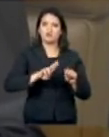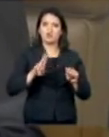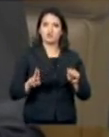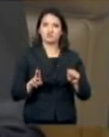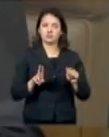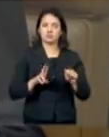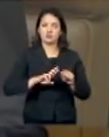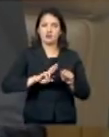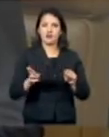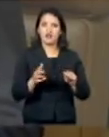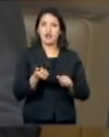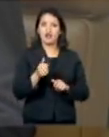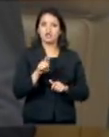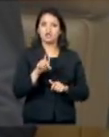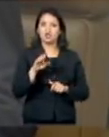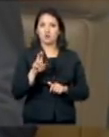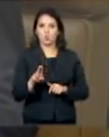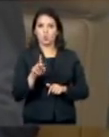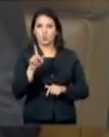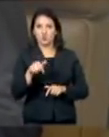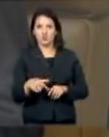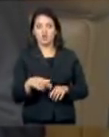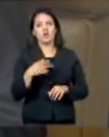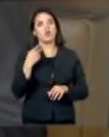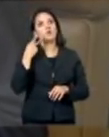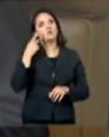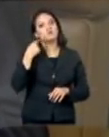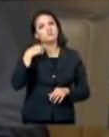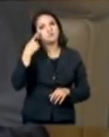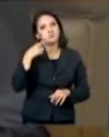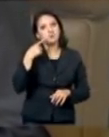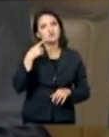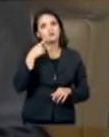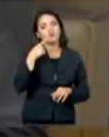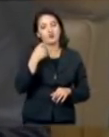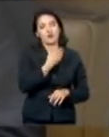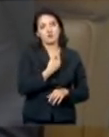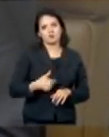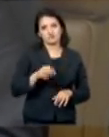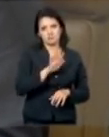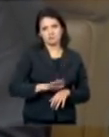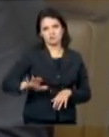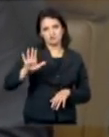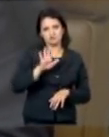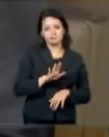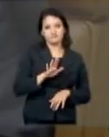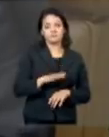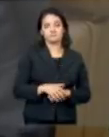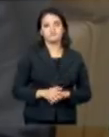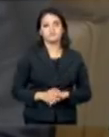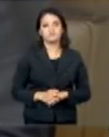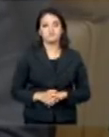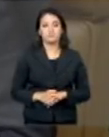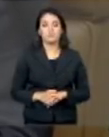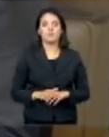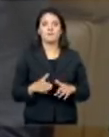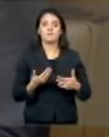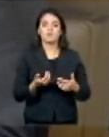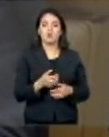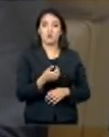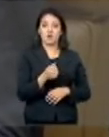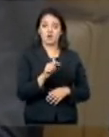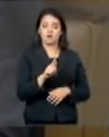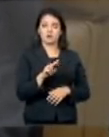mello sentado assistindo no entanto disse superior tribunal de justiça que as notas ageu jd